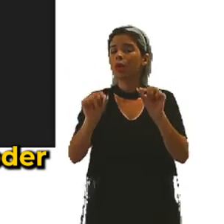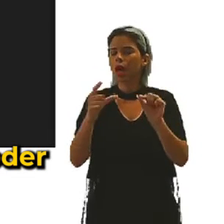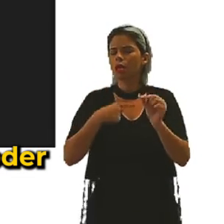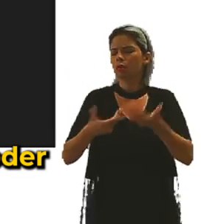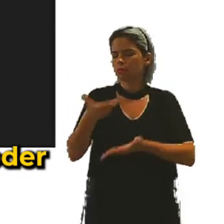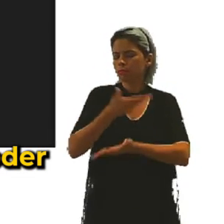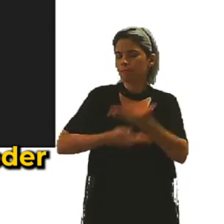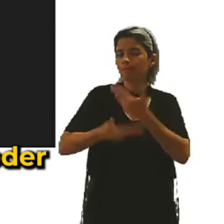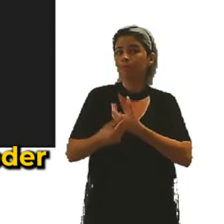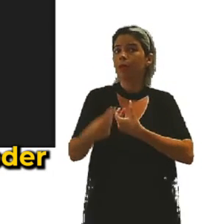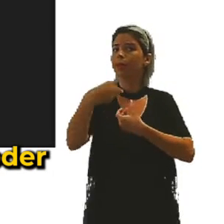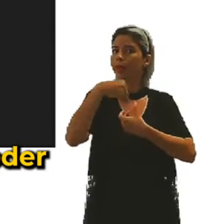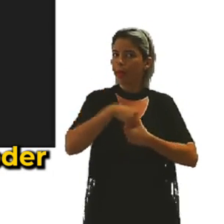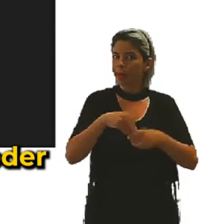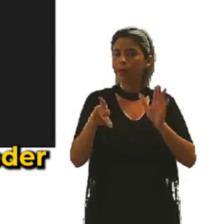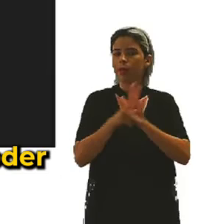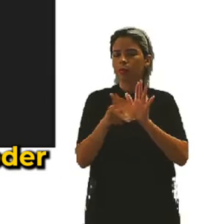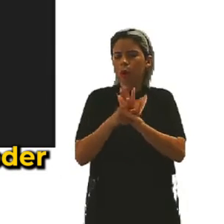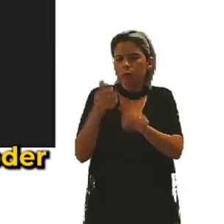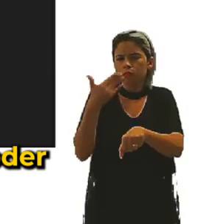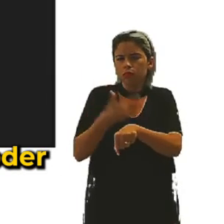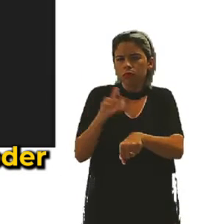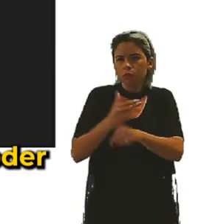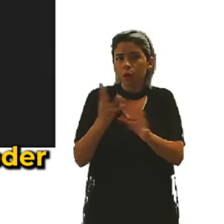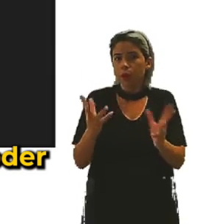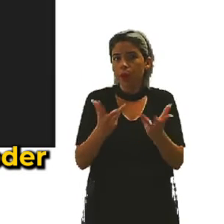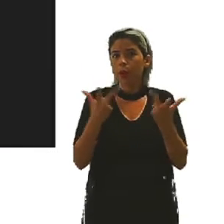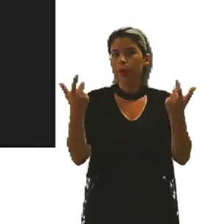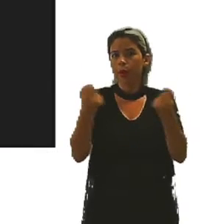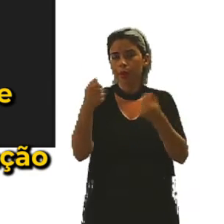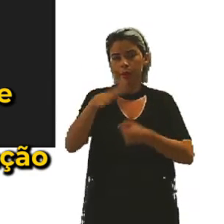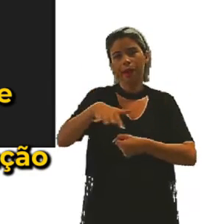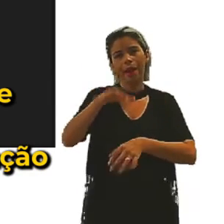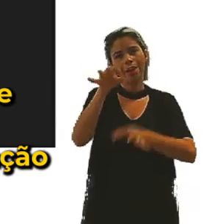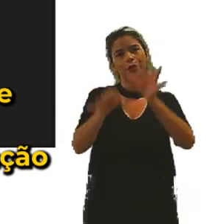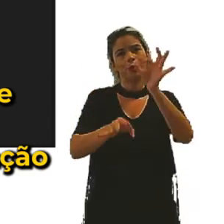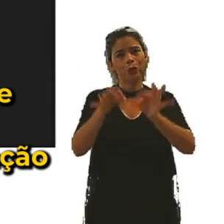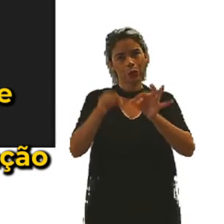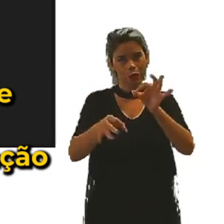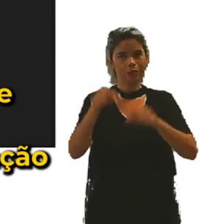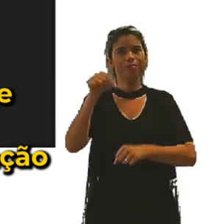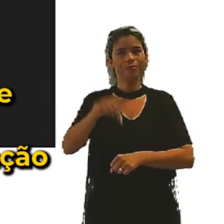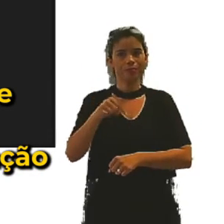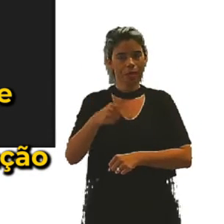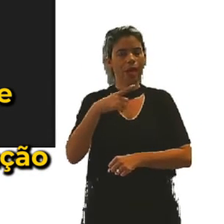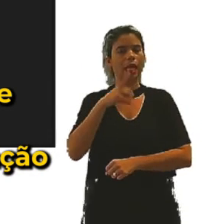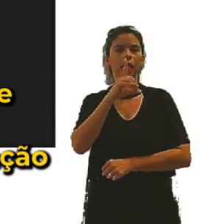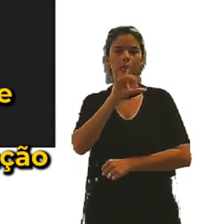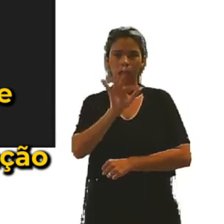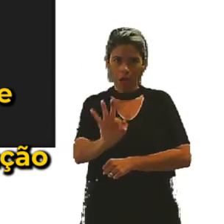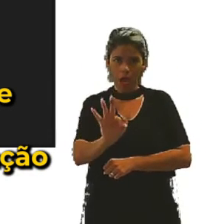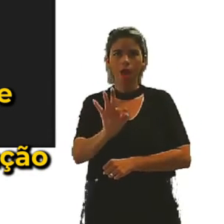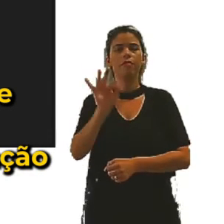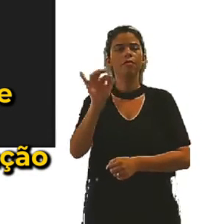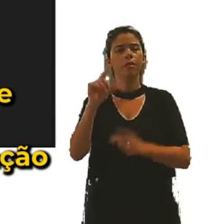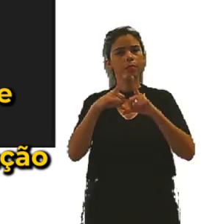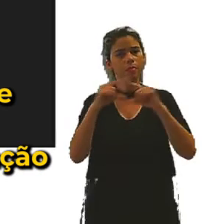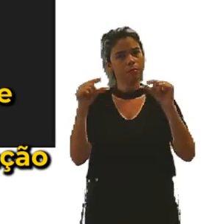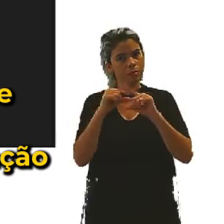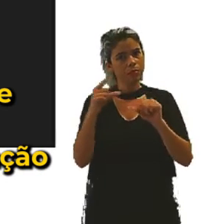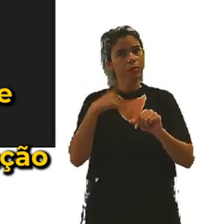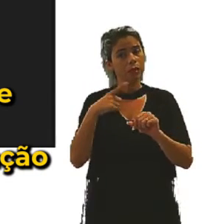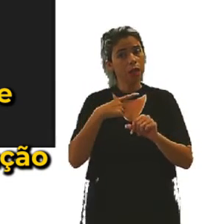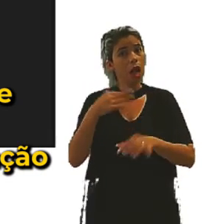articulação interna para aprimoramento, né, da estrutura do Poder Judiciário aqui no Distrito Federal, no combate e